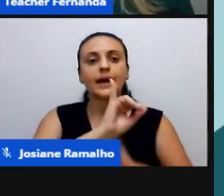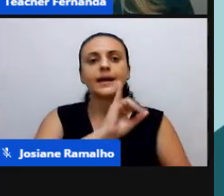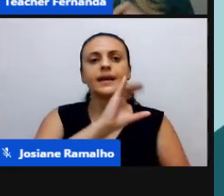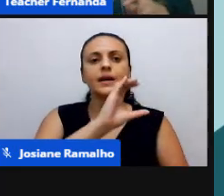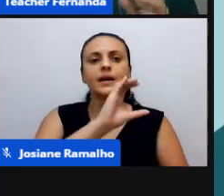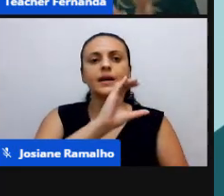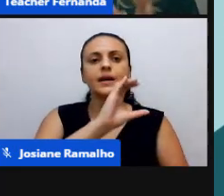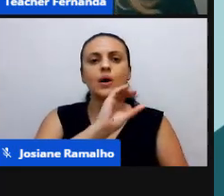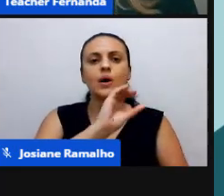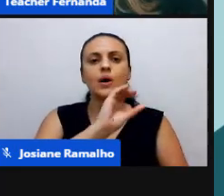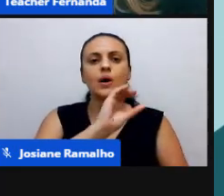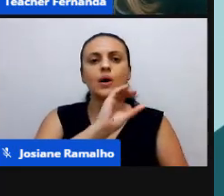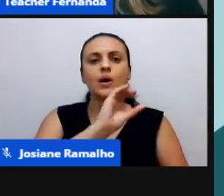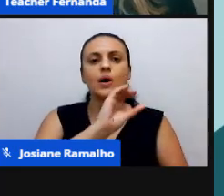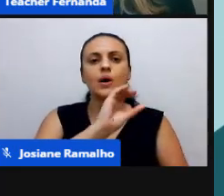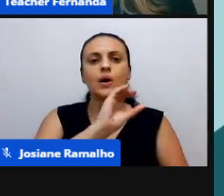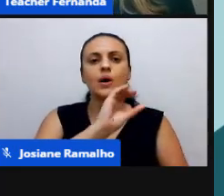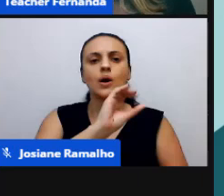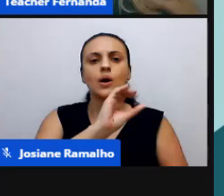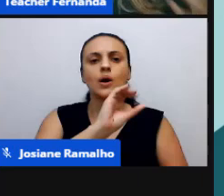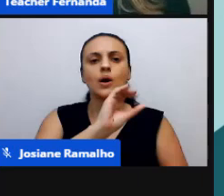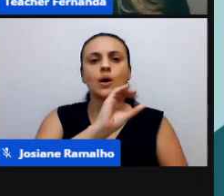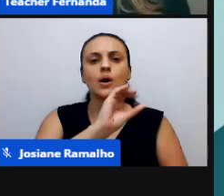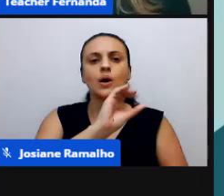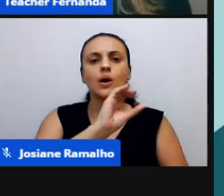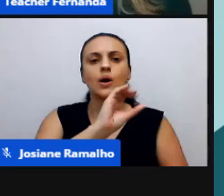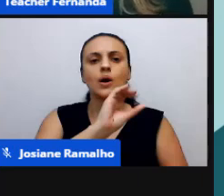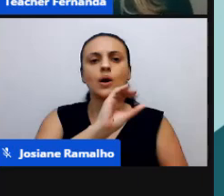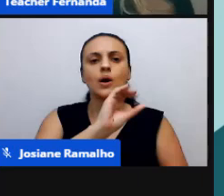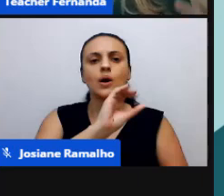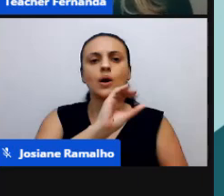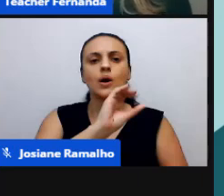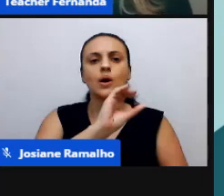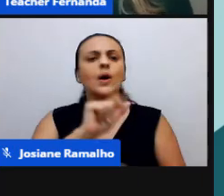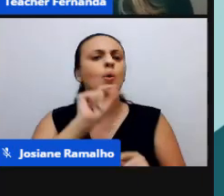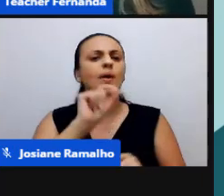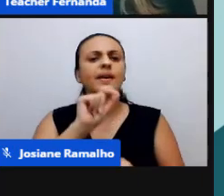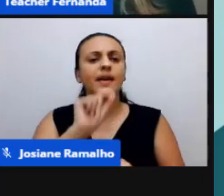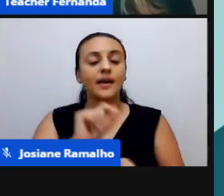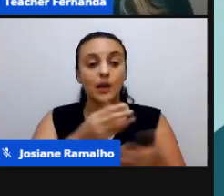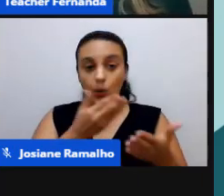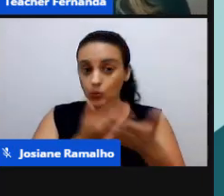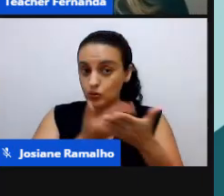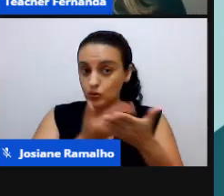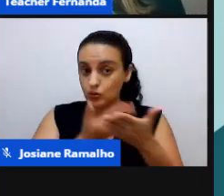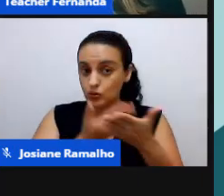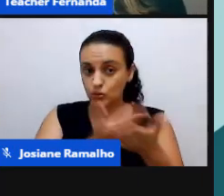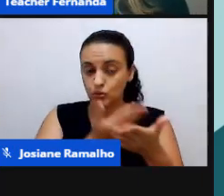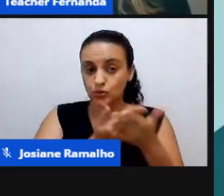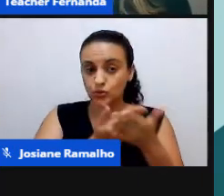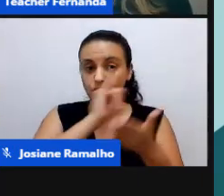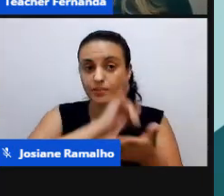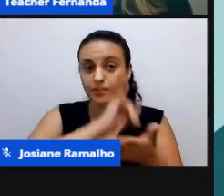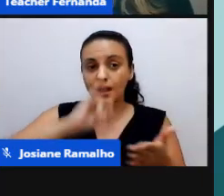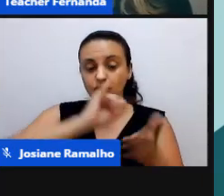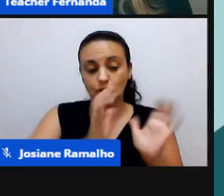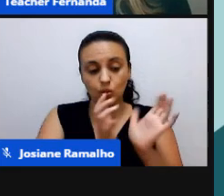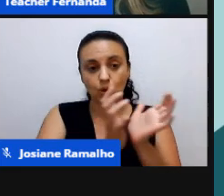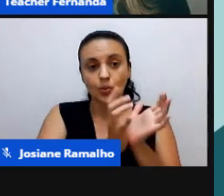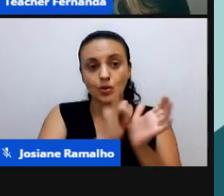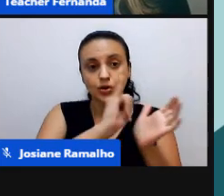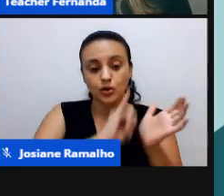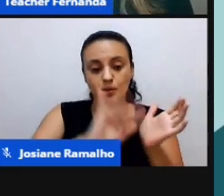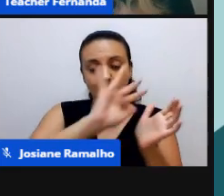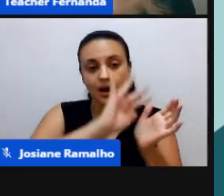seria isso? A iconografia é um estudo, né, de imagens, ou seja, um conjunto de imagens a respeito de um